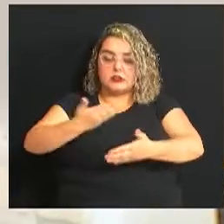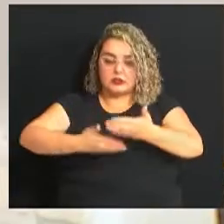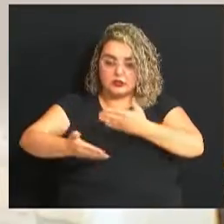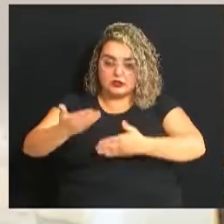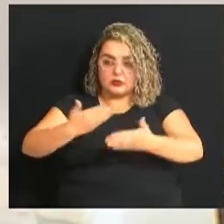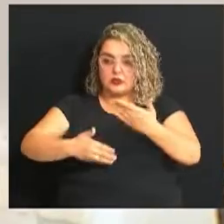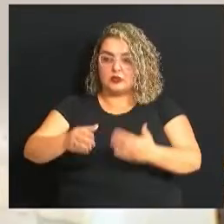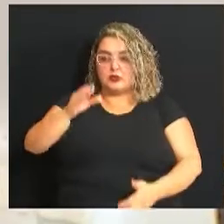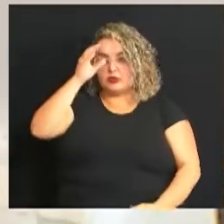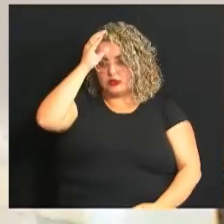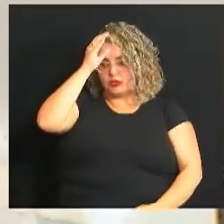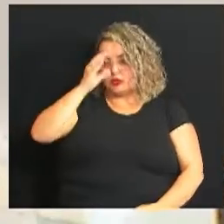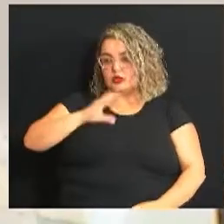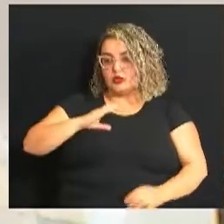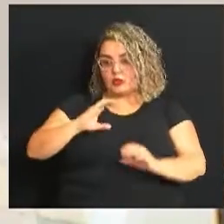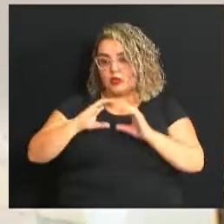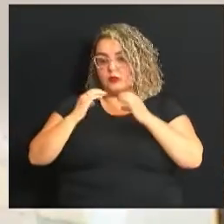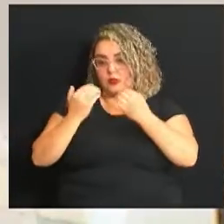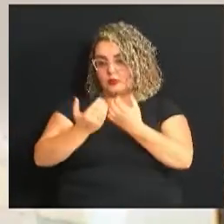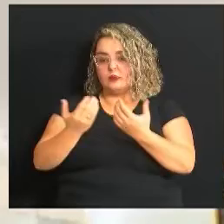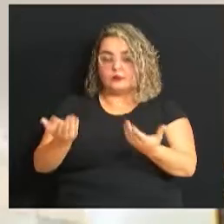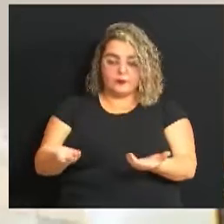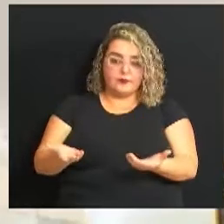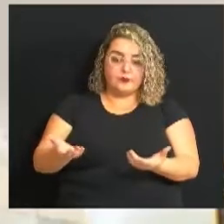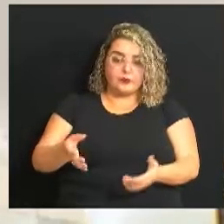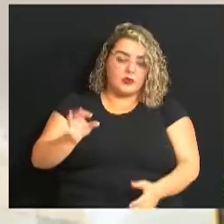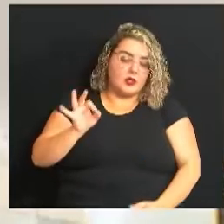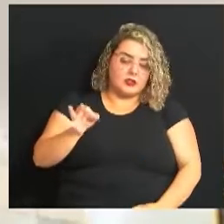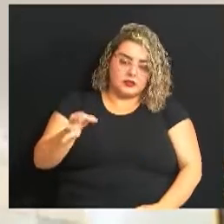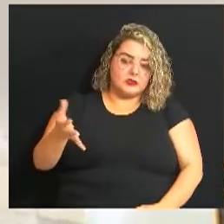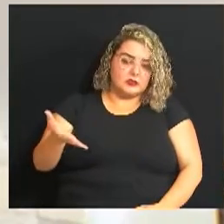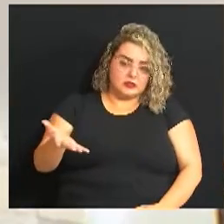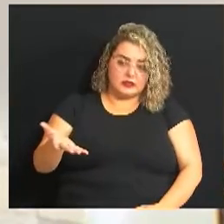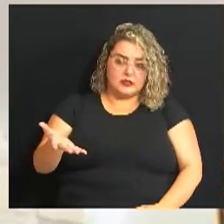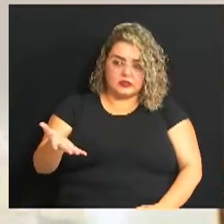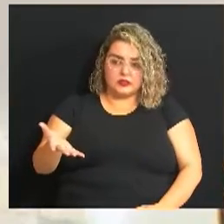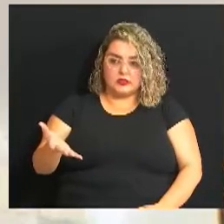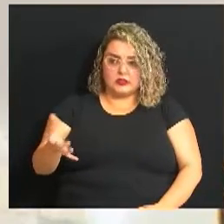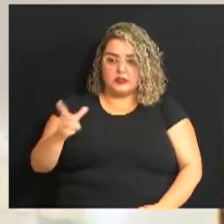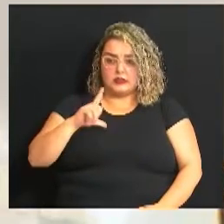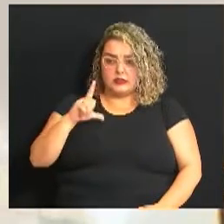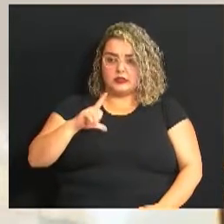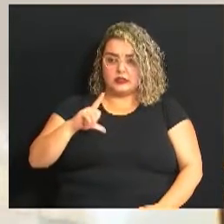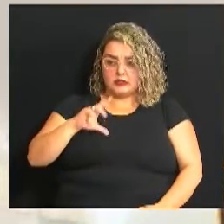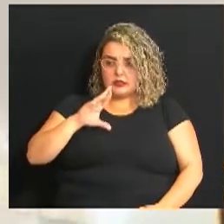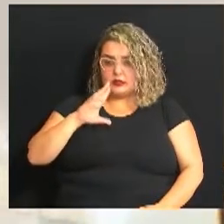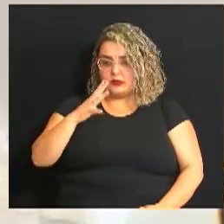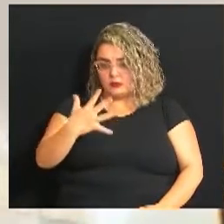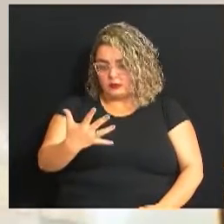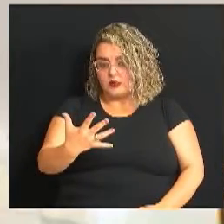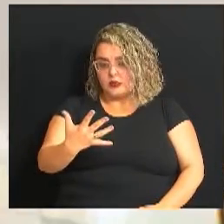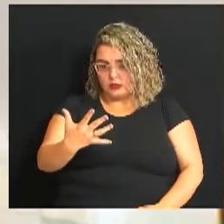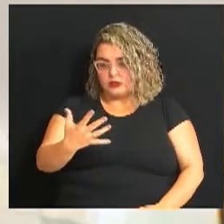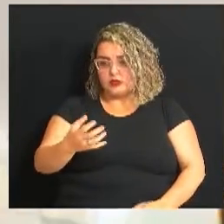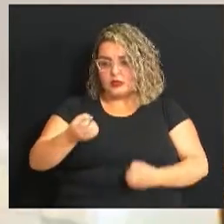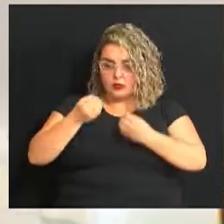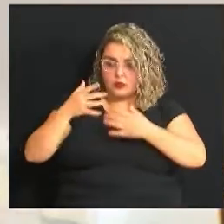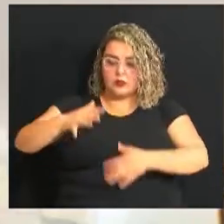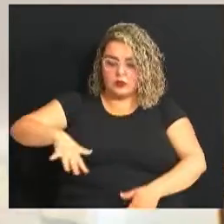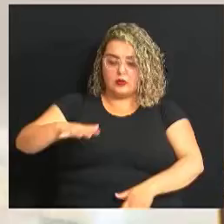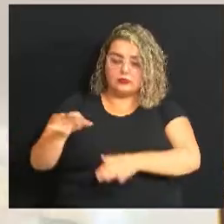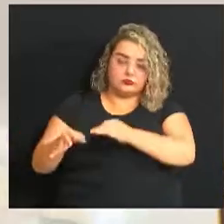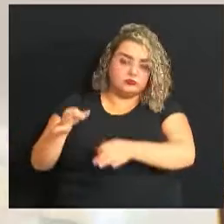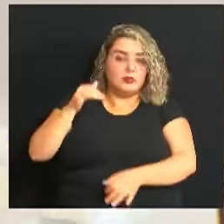cidadão, né, à comunidade, e isso, sem dúvida nenhuma, acaba refletindo no próprio Poder Judiciário, né, evitando certamente muitas